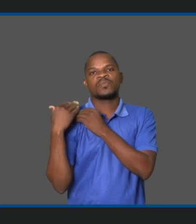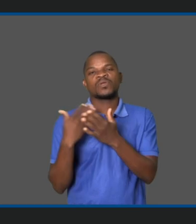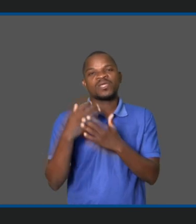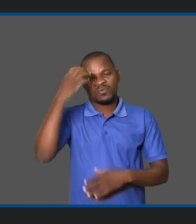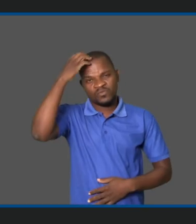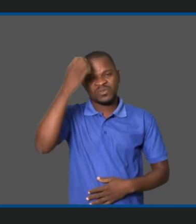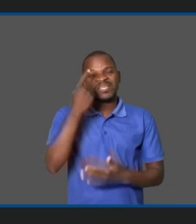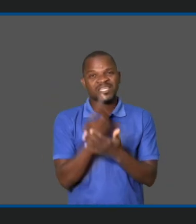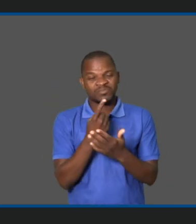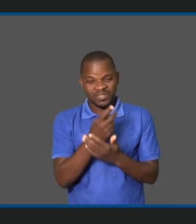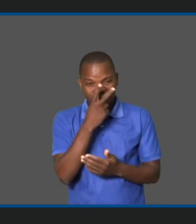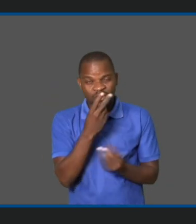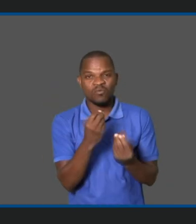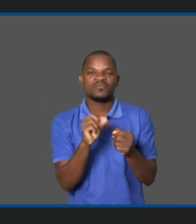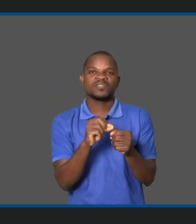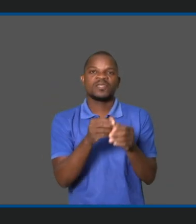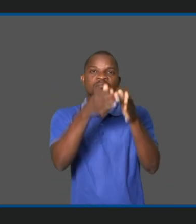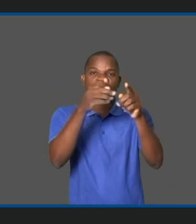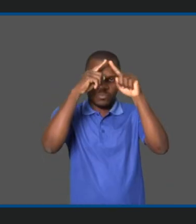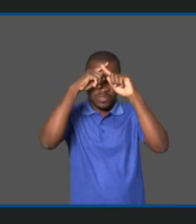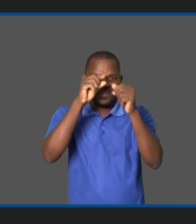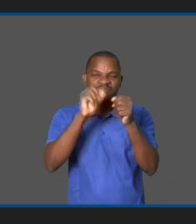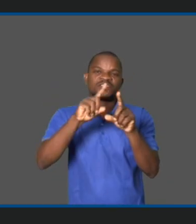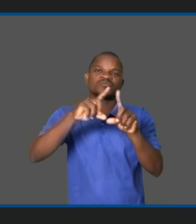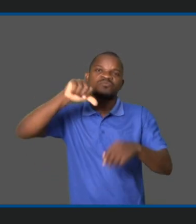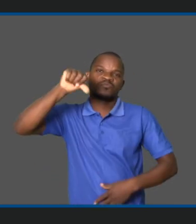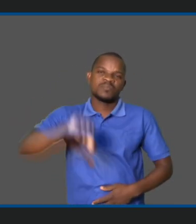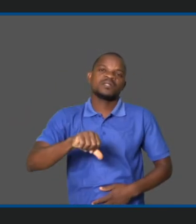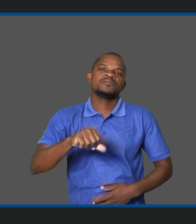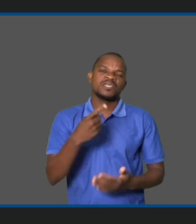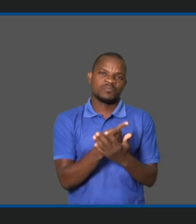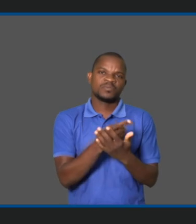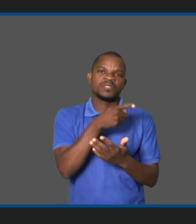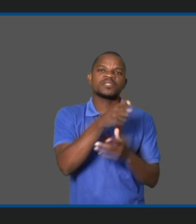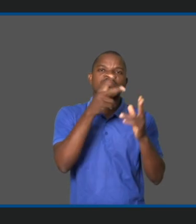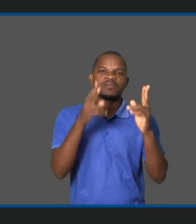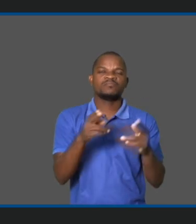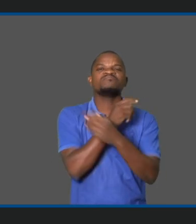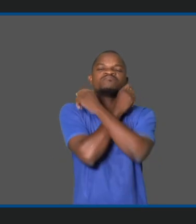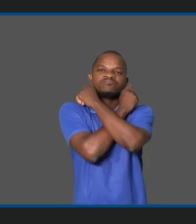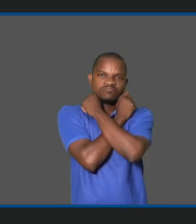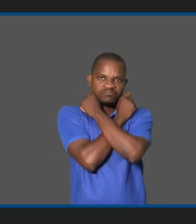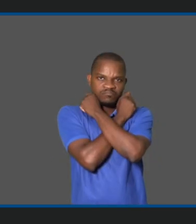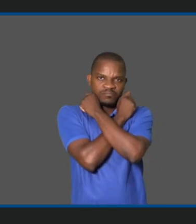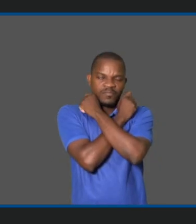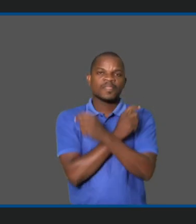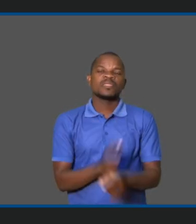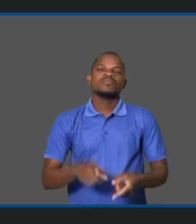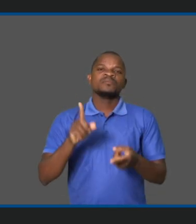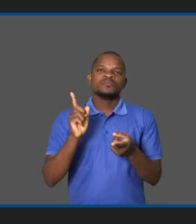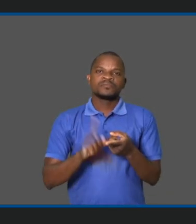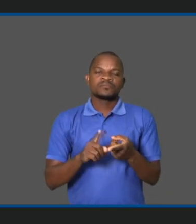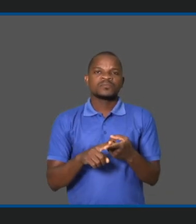causa dos atos ilegais que ele praticou e que violam direitos de cidadãos. Então, tem de haver um processo para